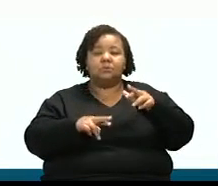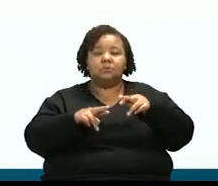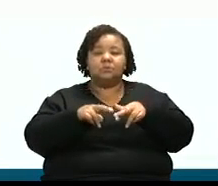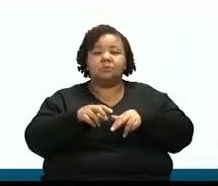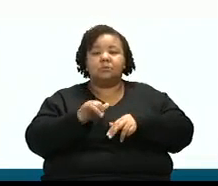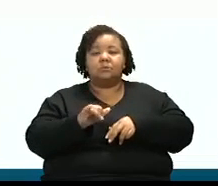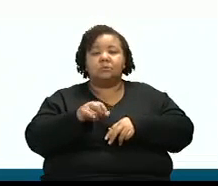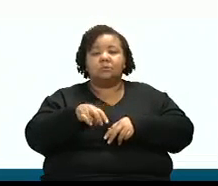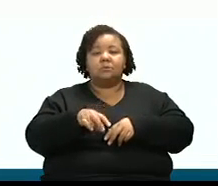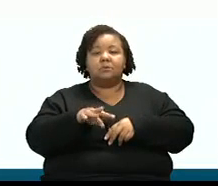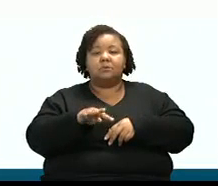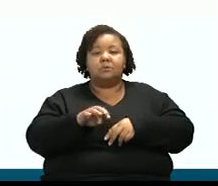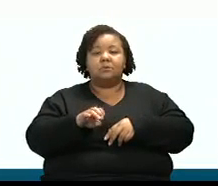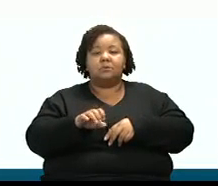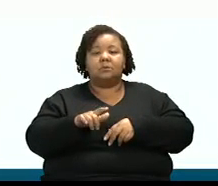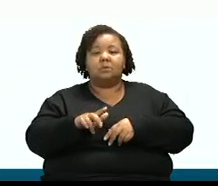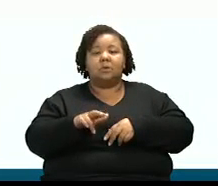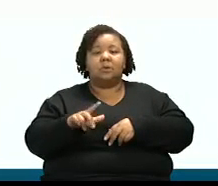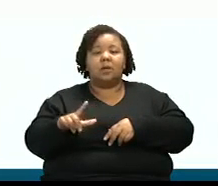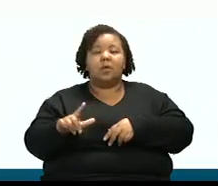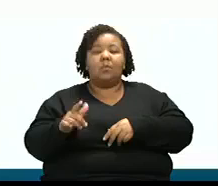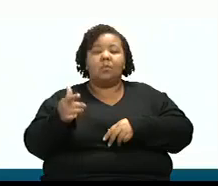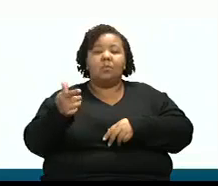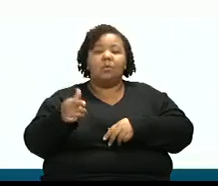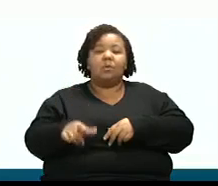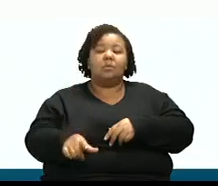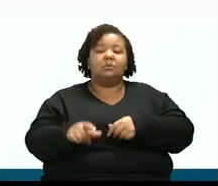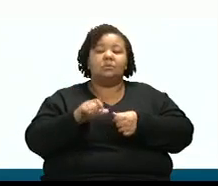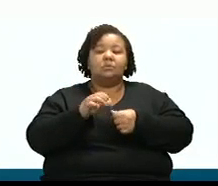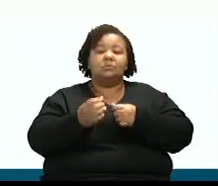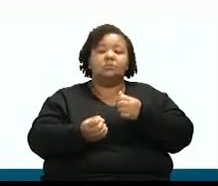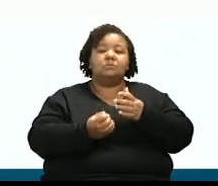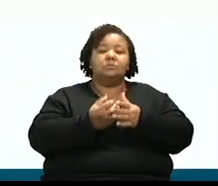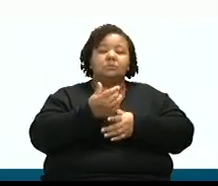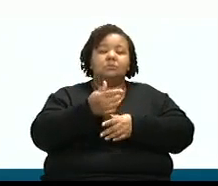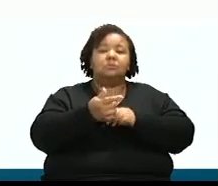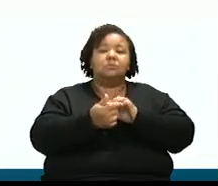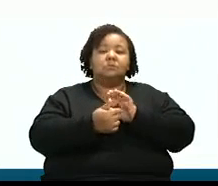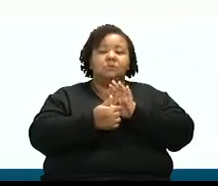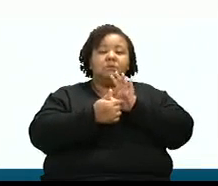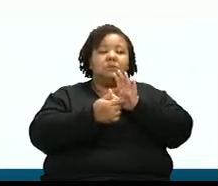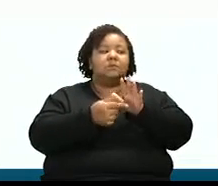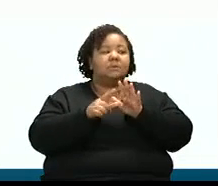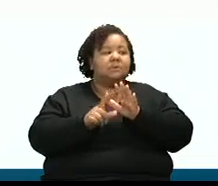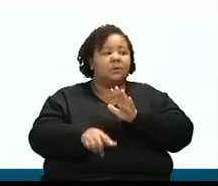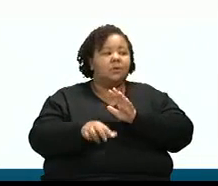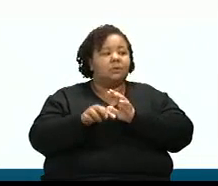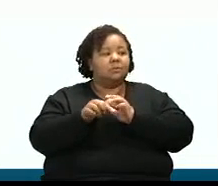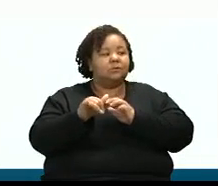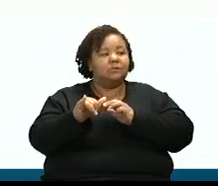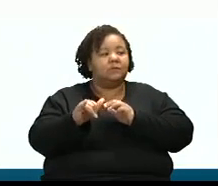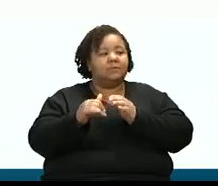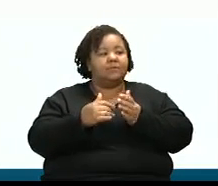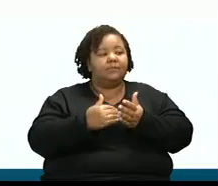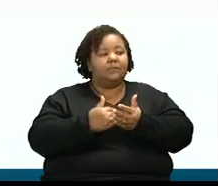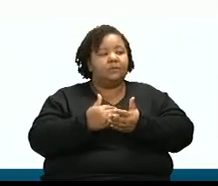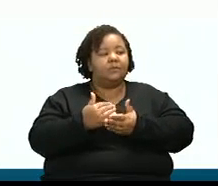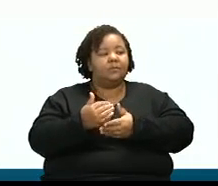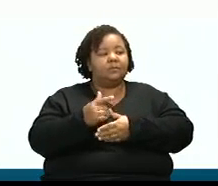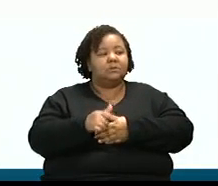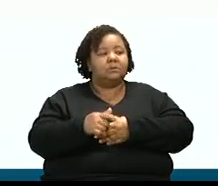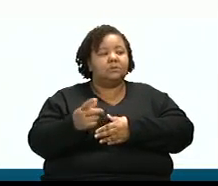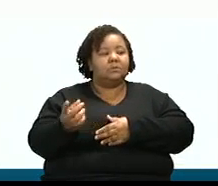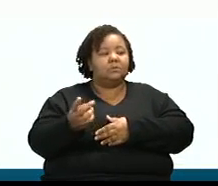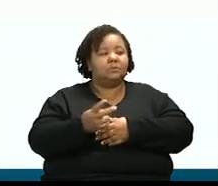integrais, avalio derivadas, eu consigo construir a expressão de φ, partindo das suas